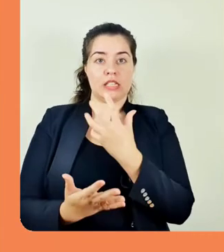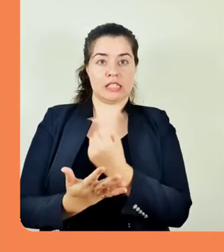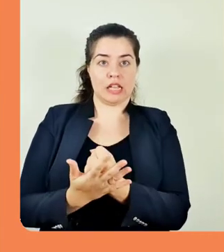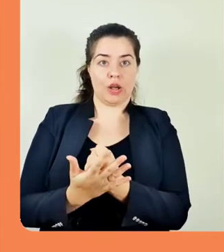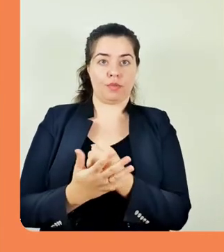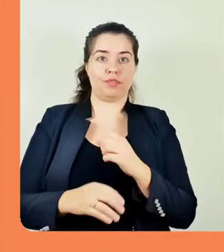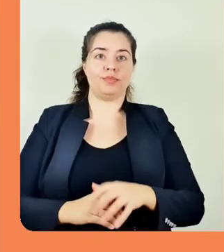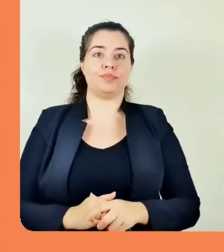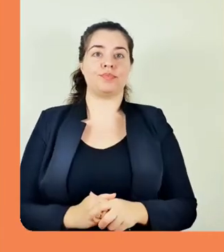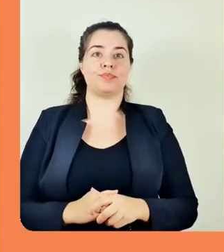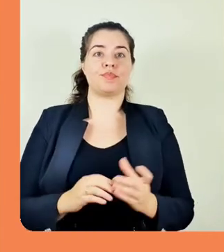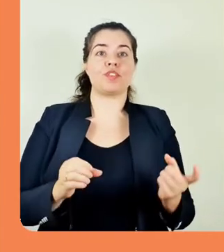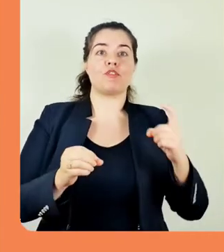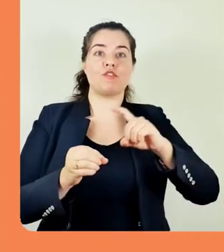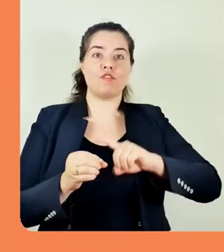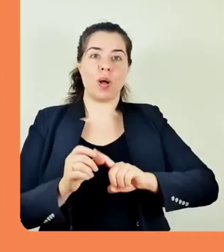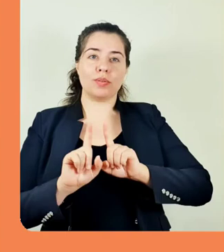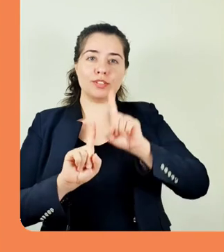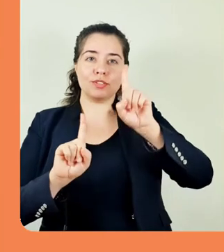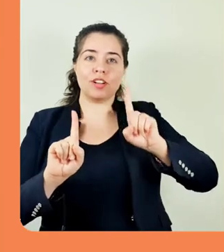exemplo que nós dois